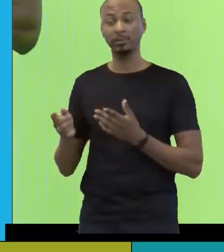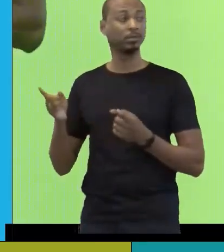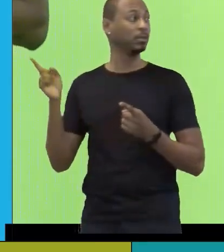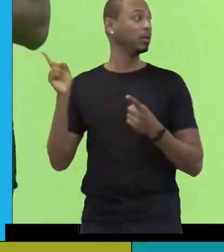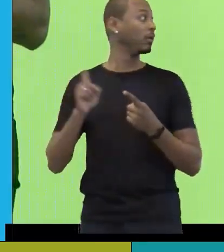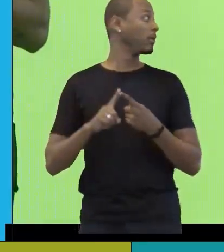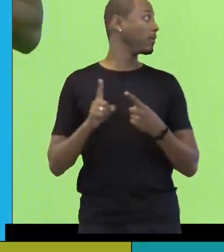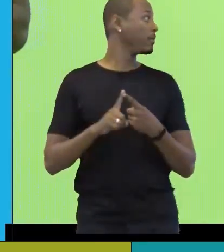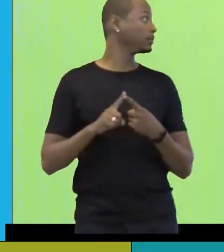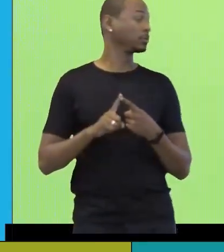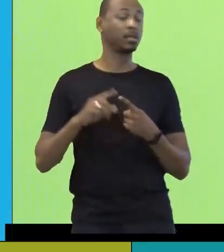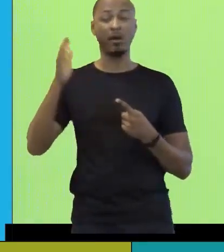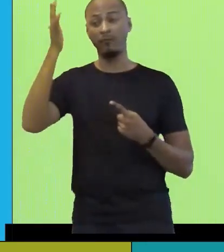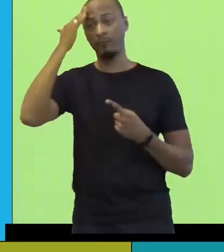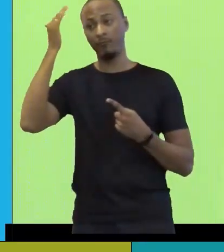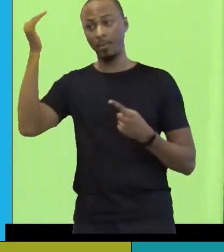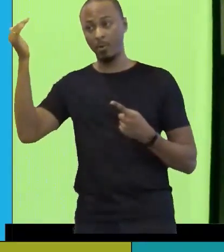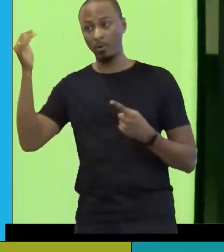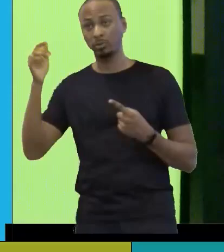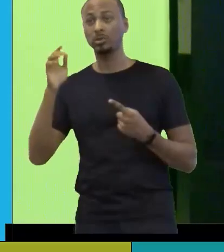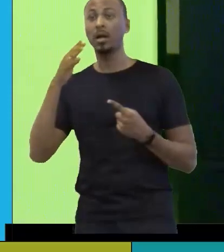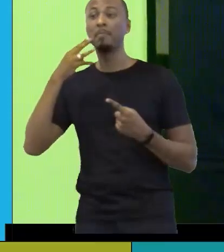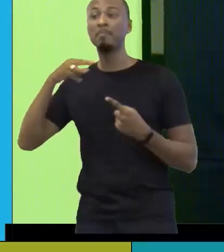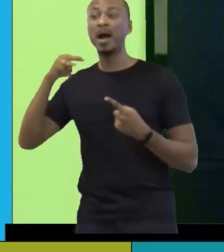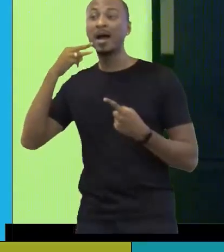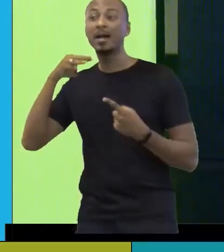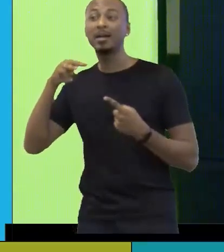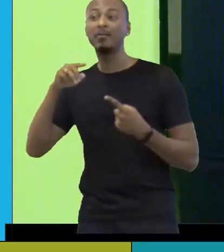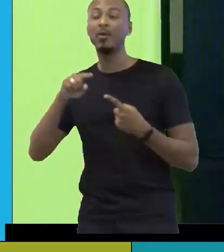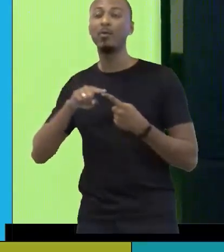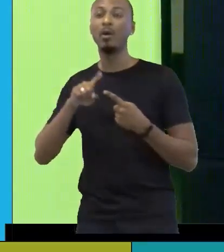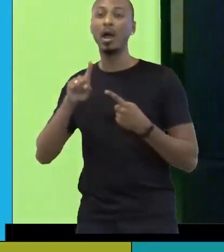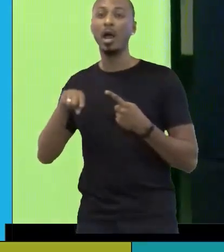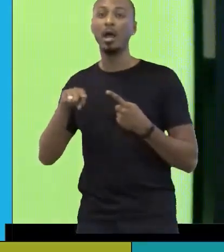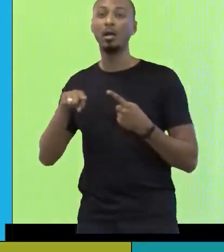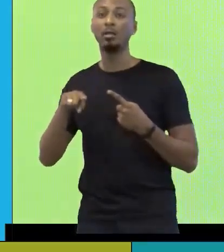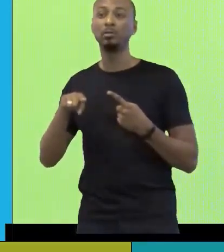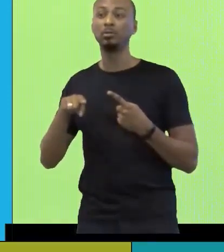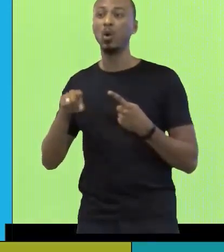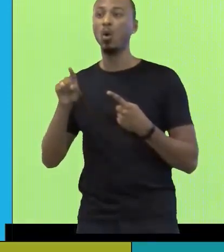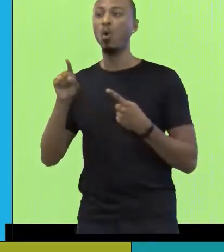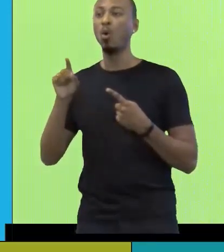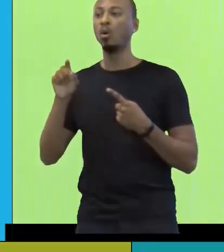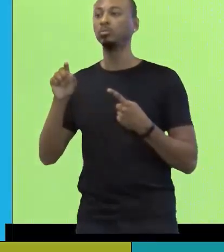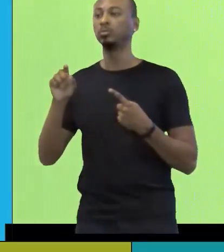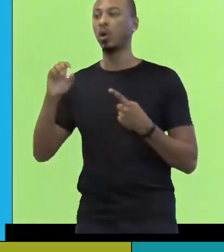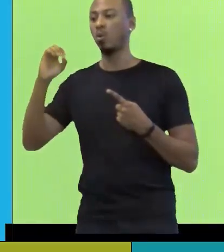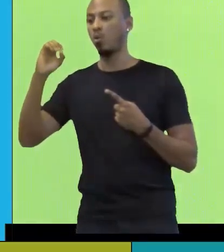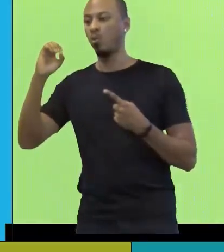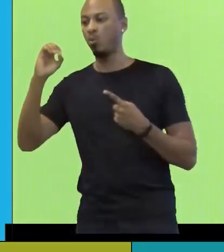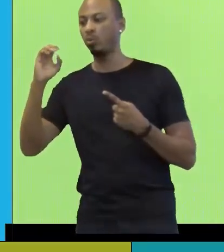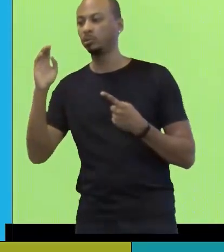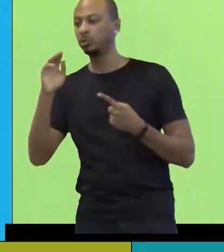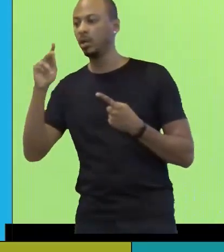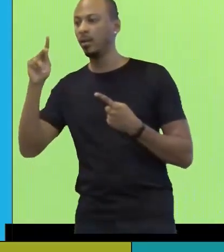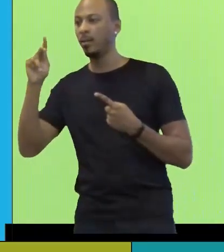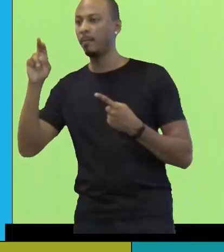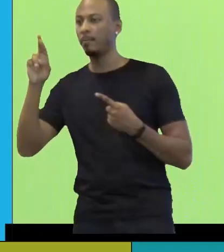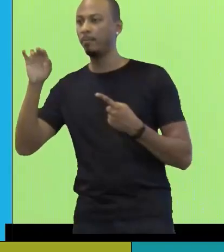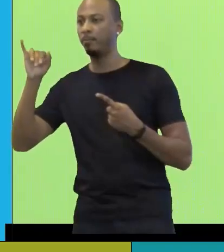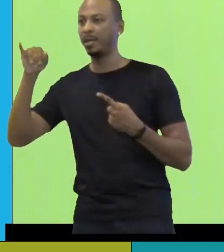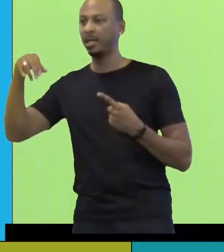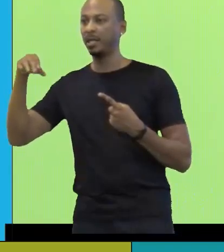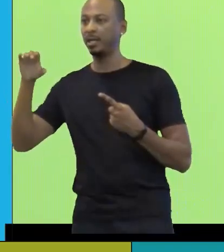A obra mais famosa de Nicolau Maquiavel é a obra O Príncipe, o famigerado Príncipe